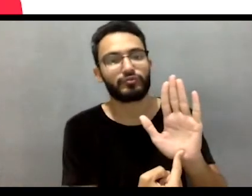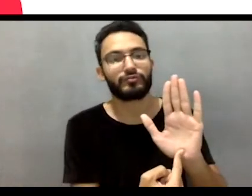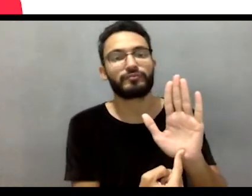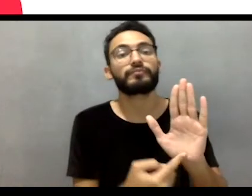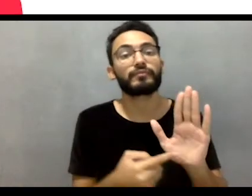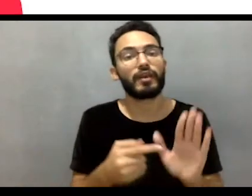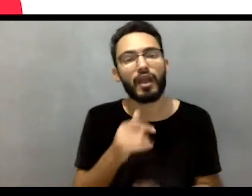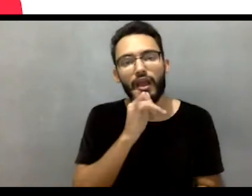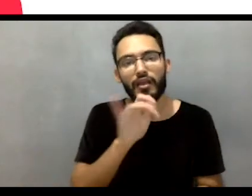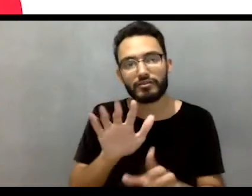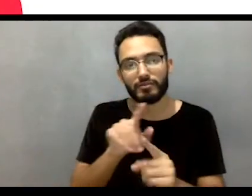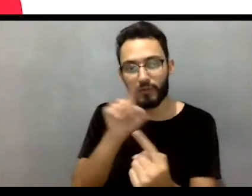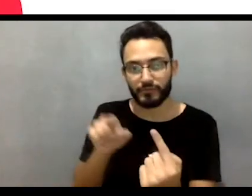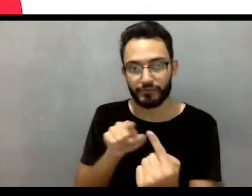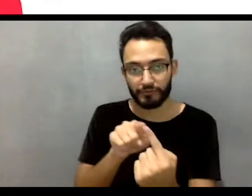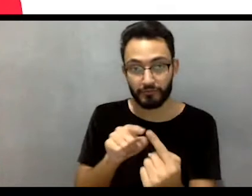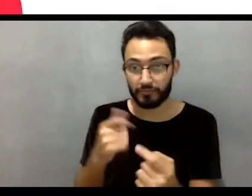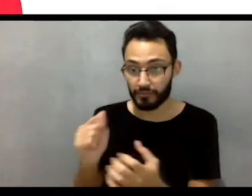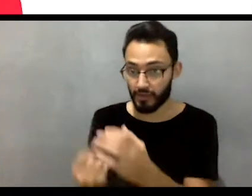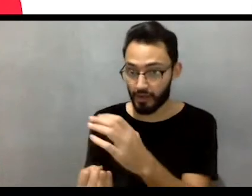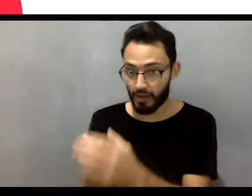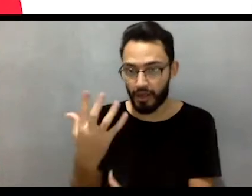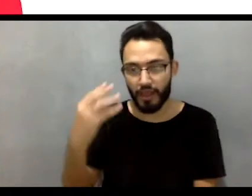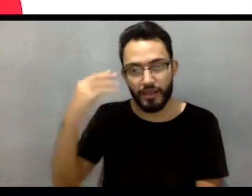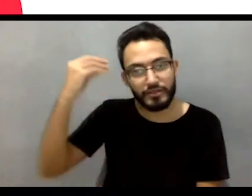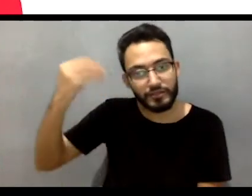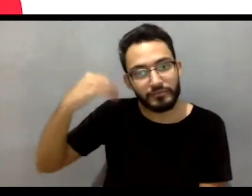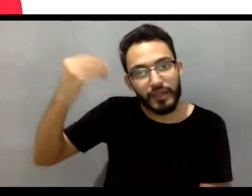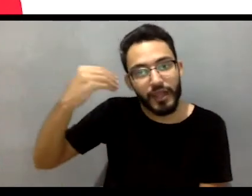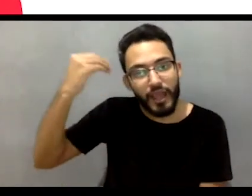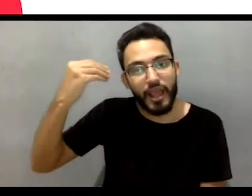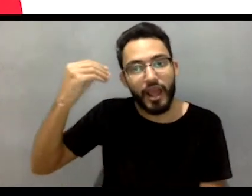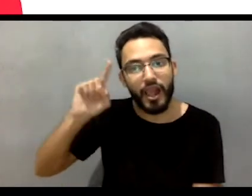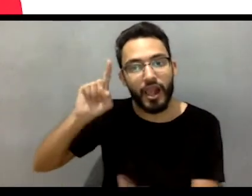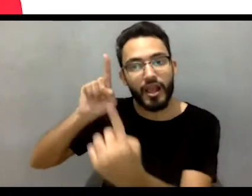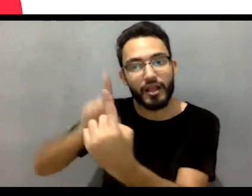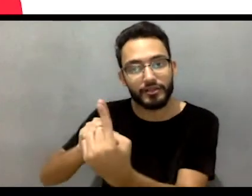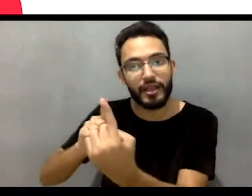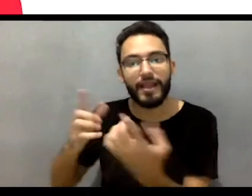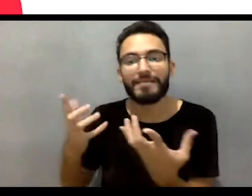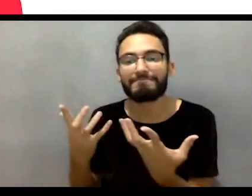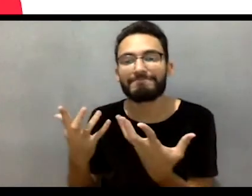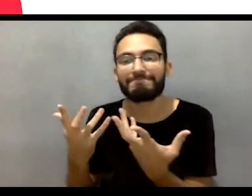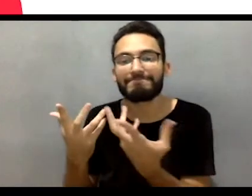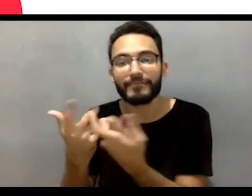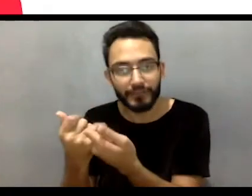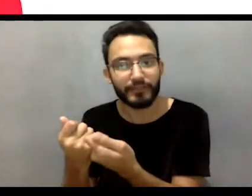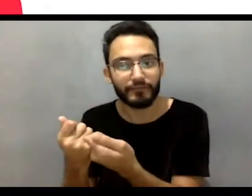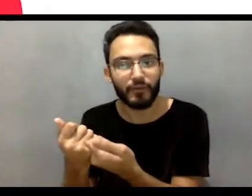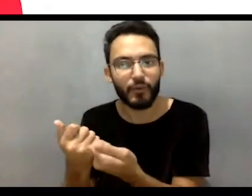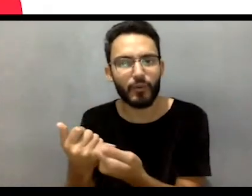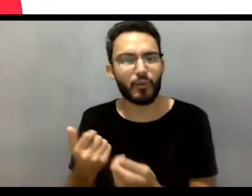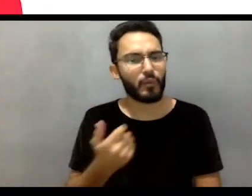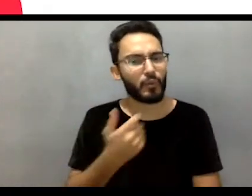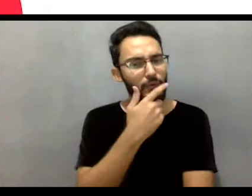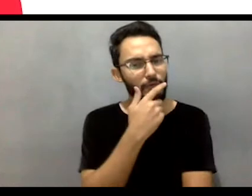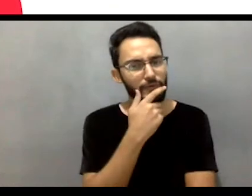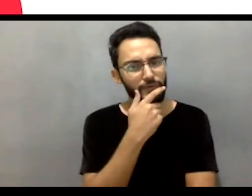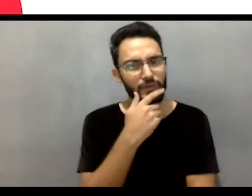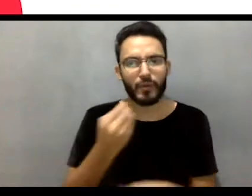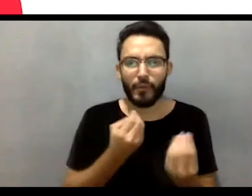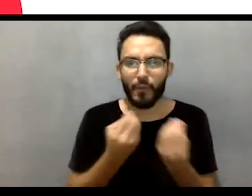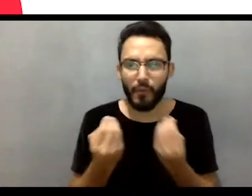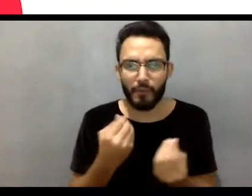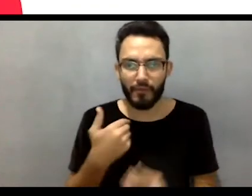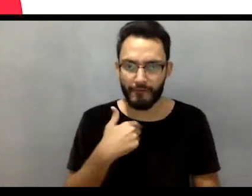um objetivo: criar uma experiência do cliente incrível. Qual que é meu key result? Eu